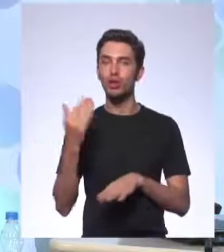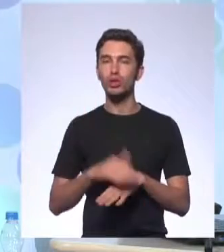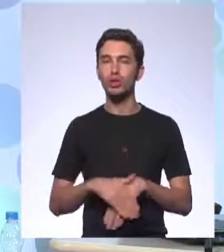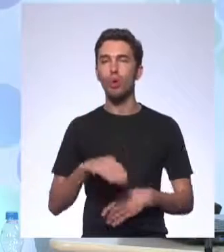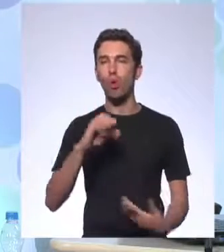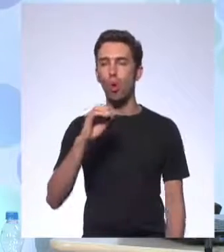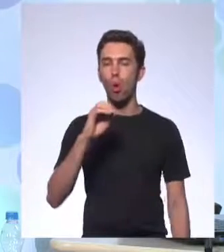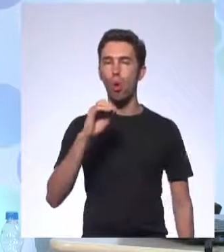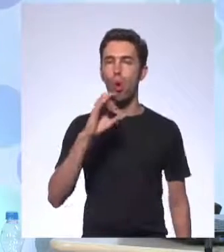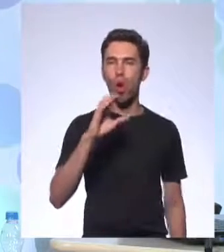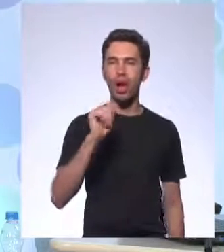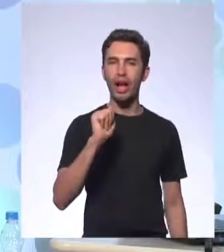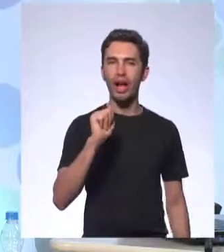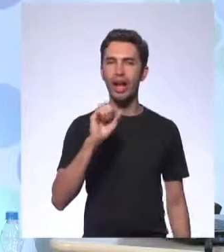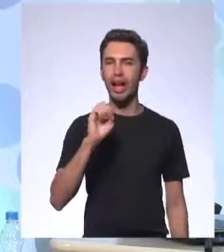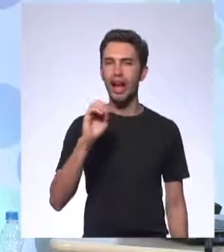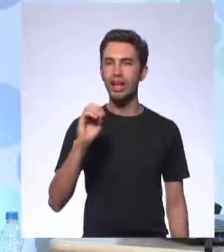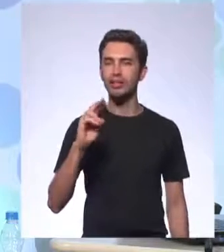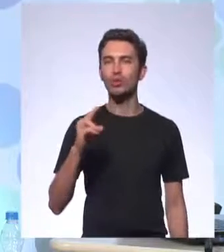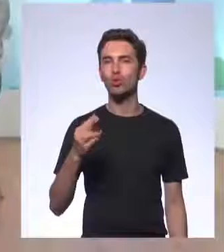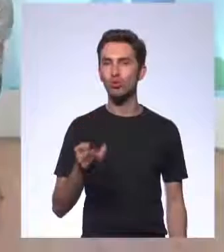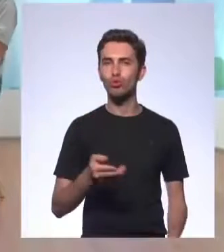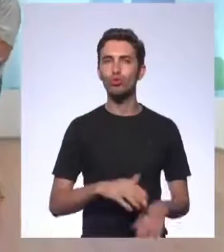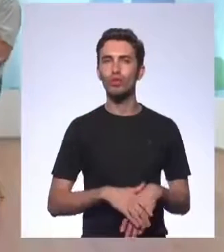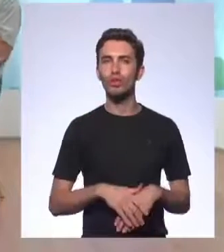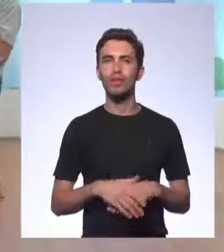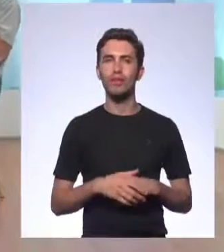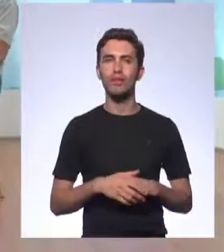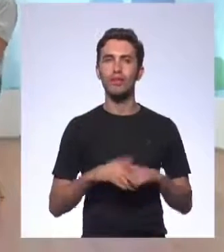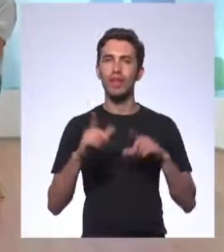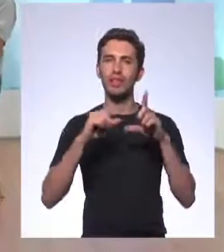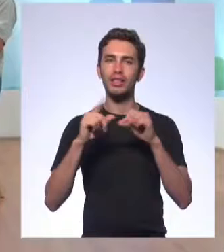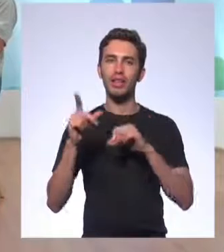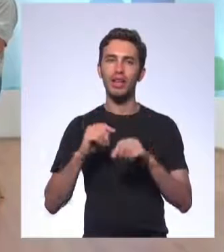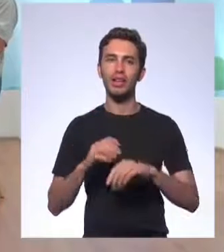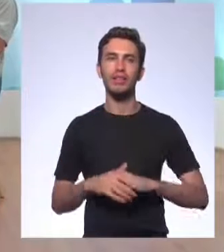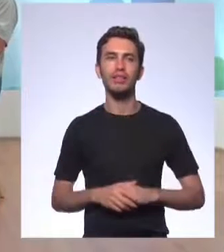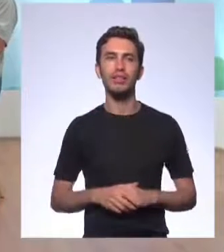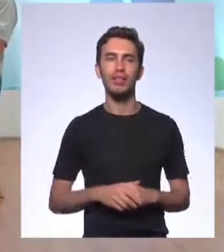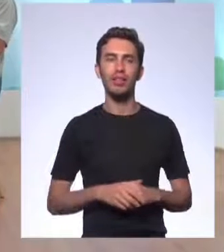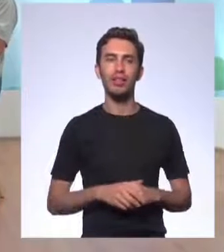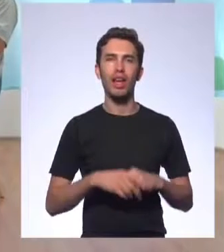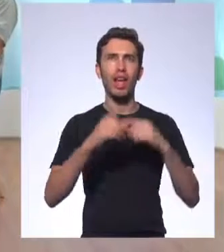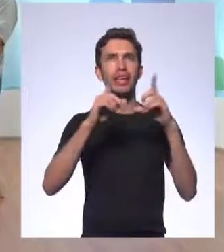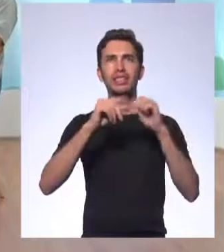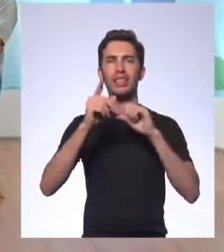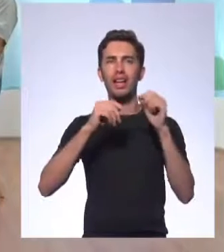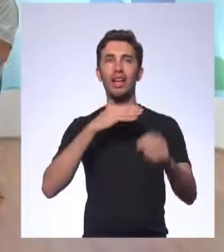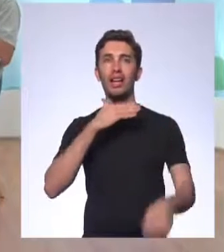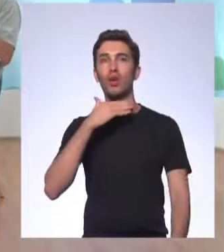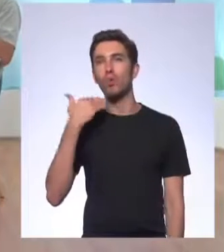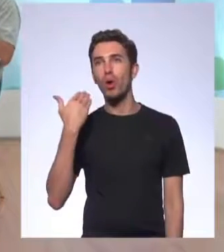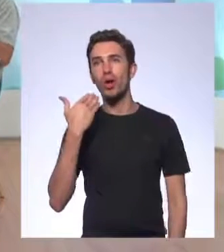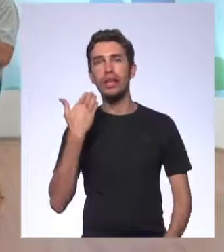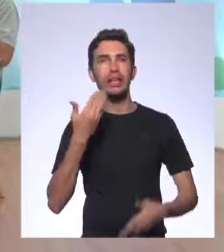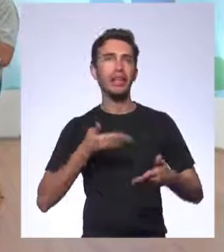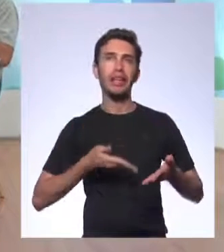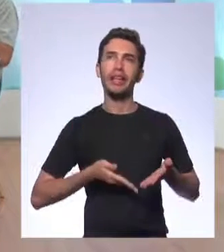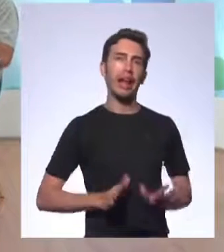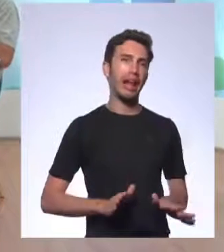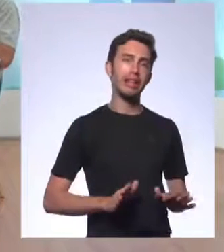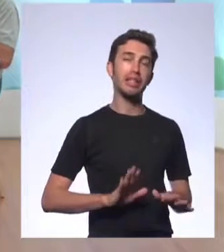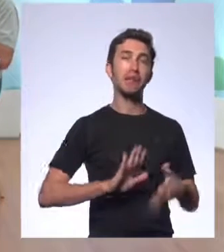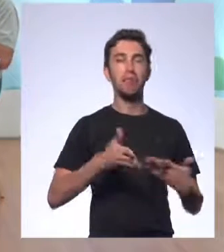né? Porque falar morte, né? A morte. Então. A estrela não morre, né? Ela nem nasce. Ela nem nasce nem